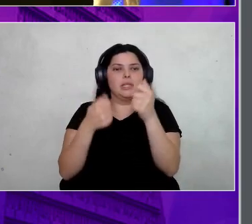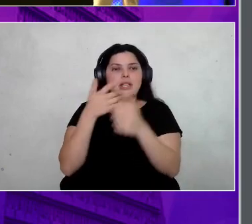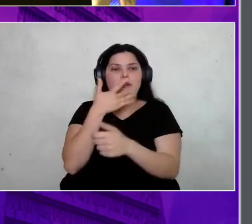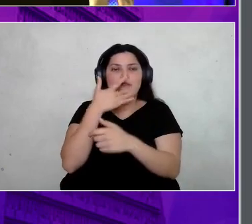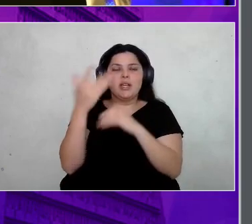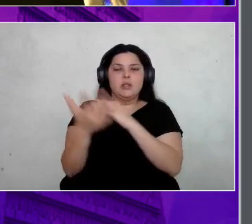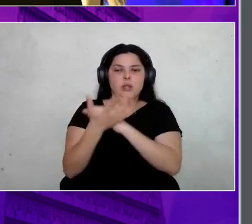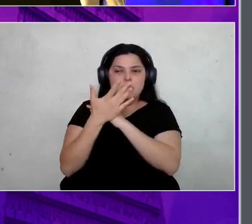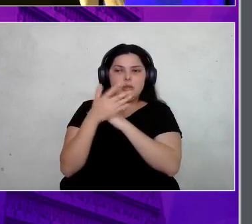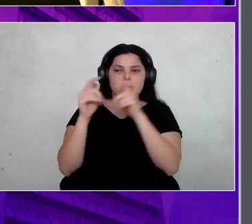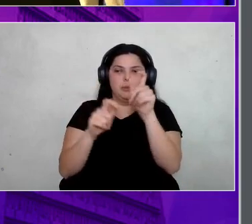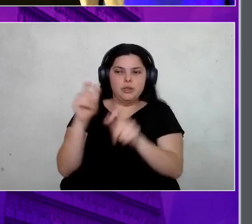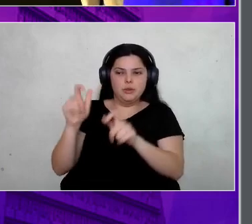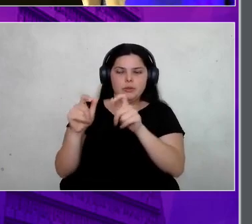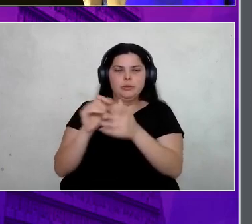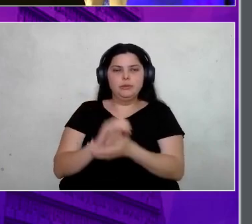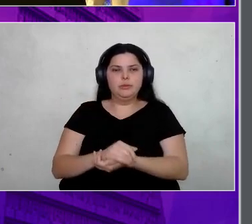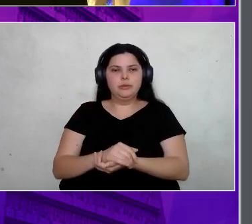pontes de vocês.